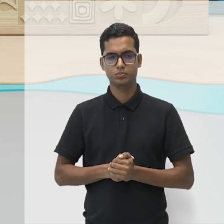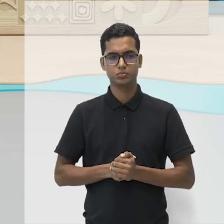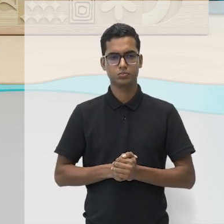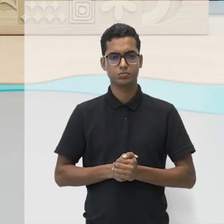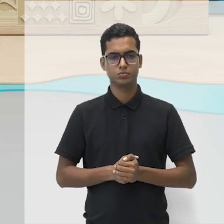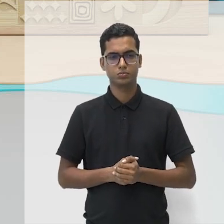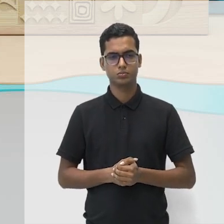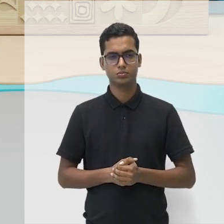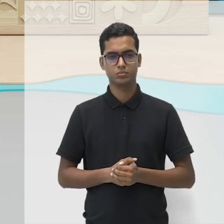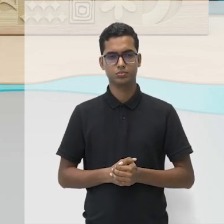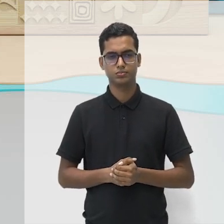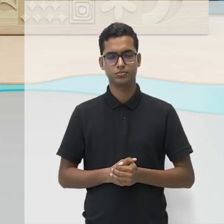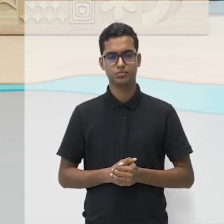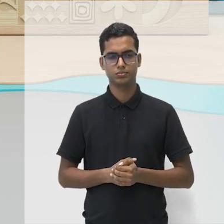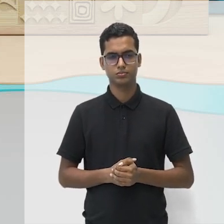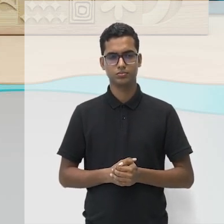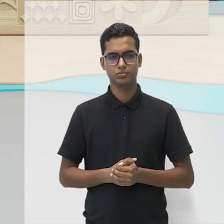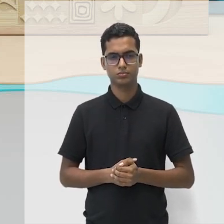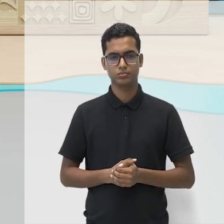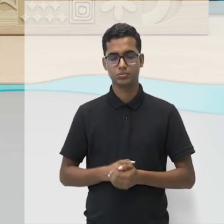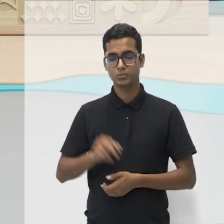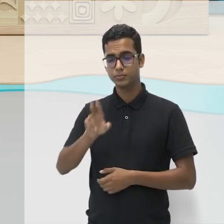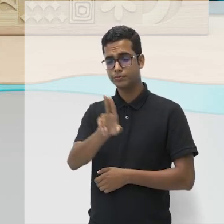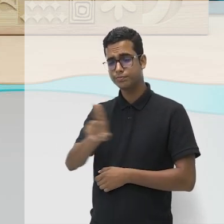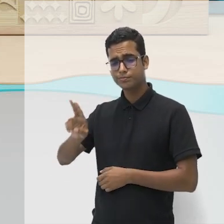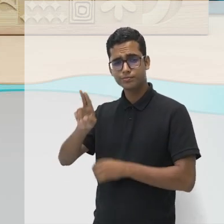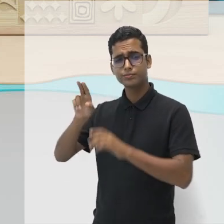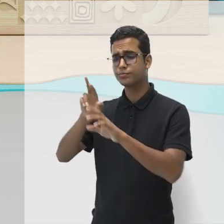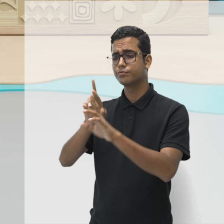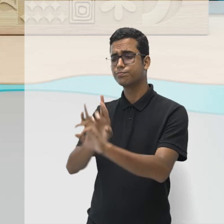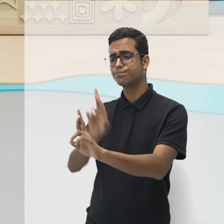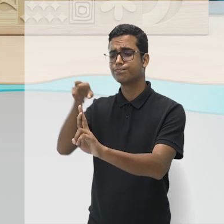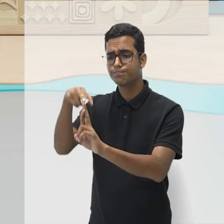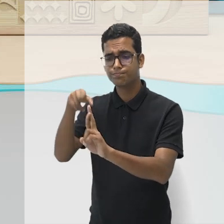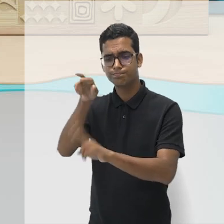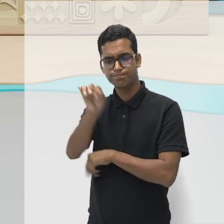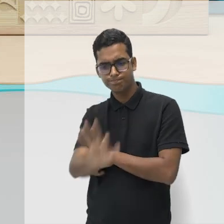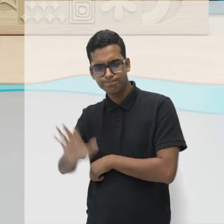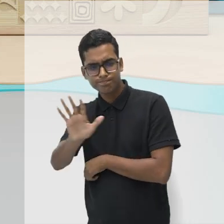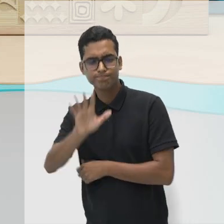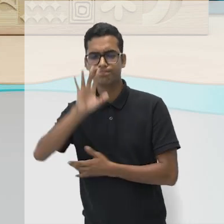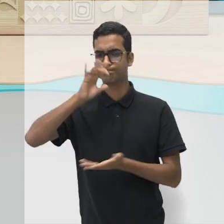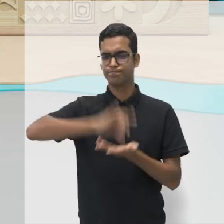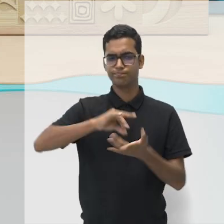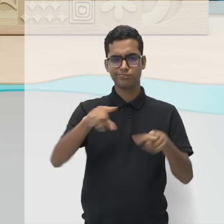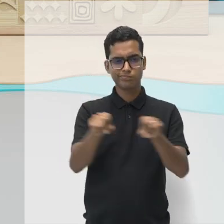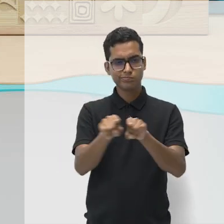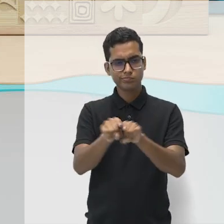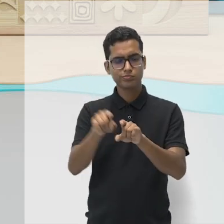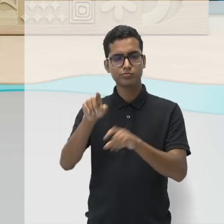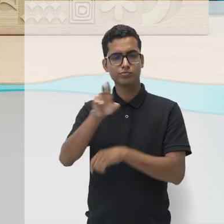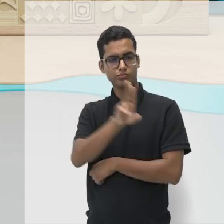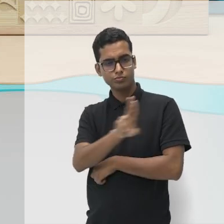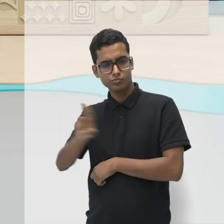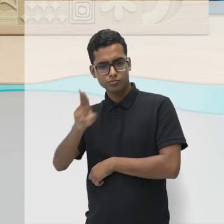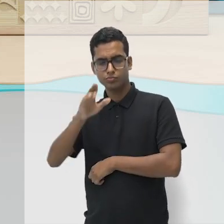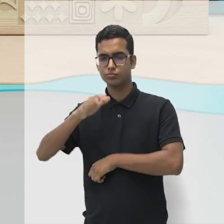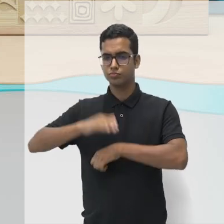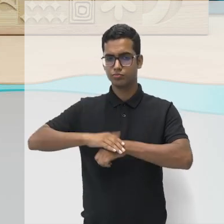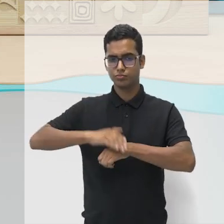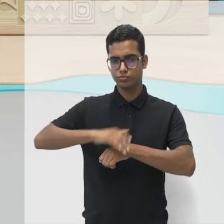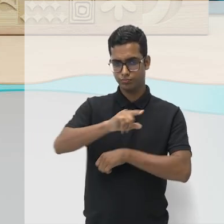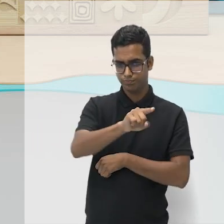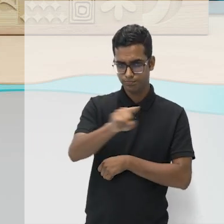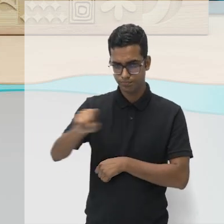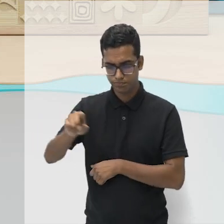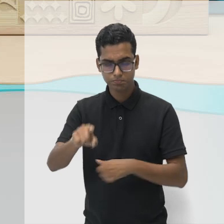antes. De qualquer forma, name eu estou me referindo aí de um modo geral, então, o nome completo de vocês. Aí na